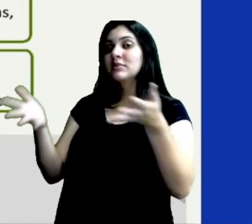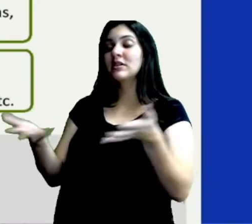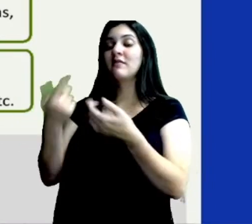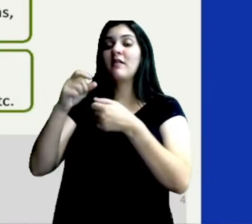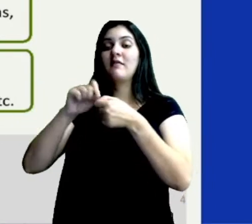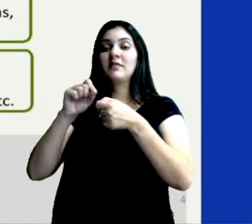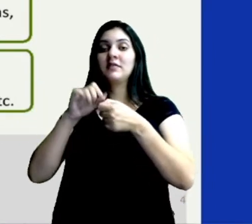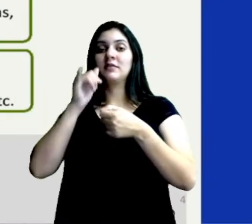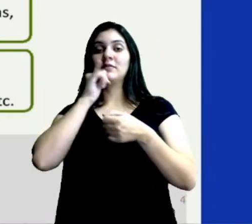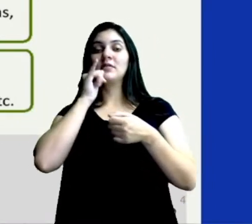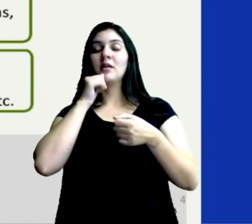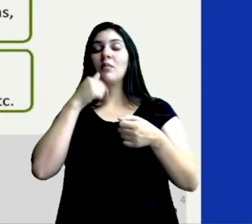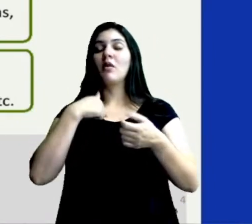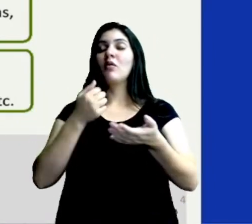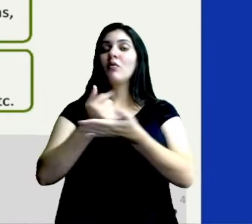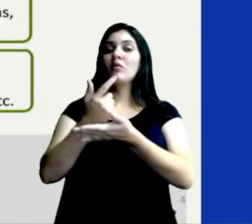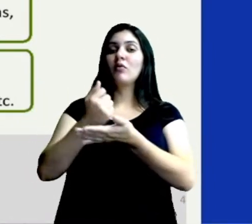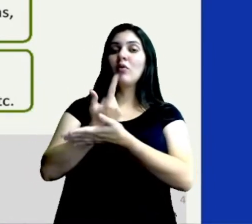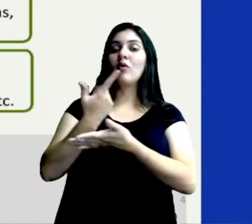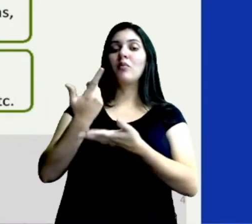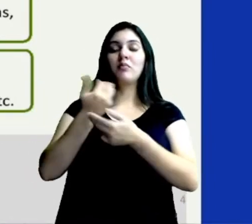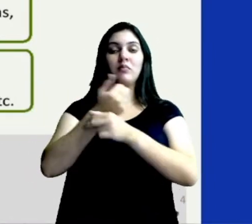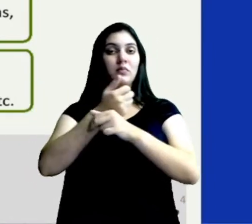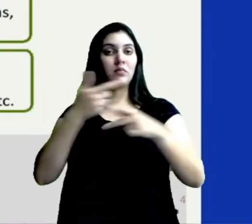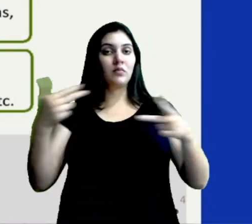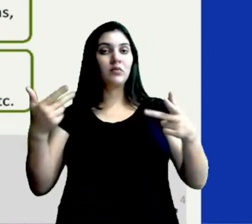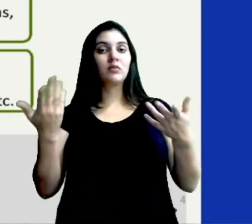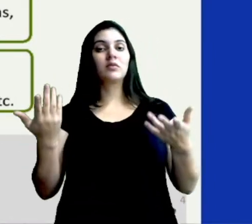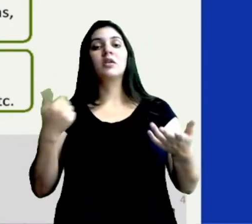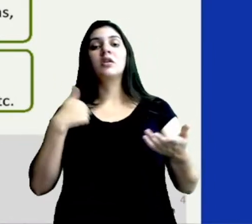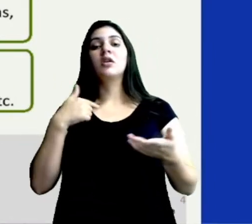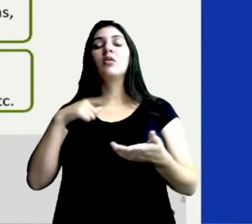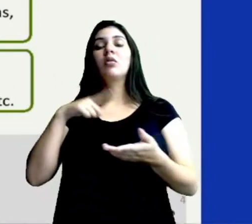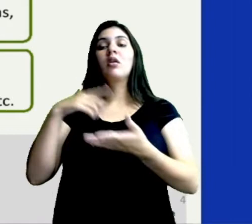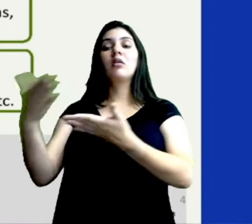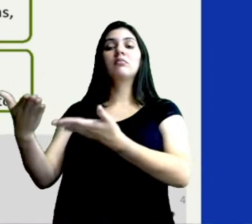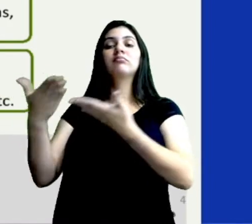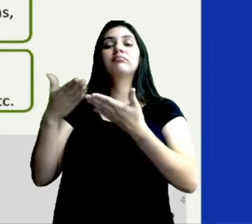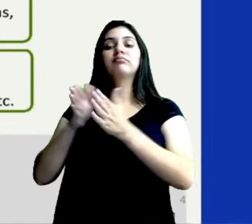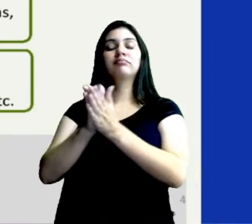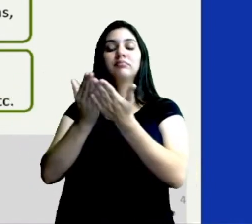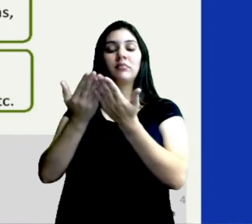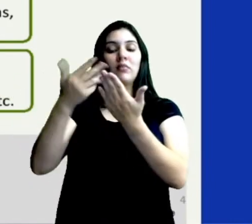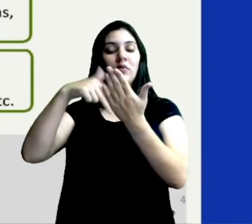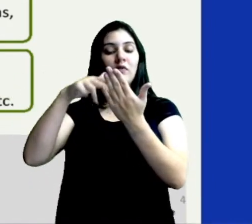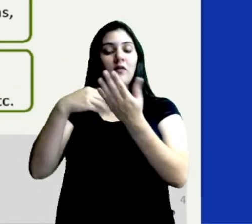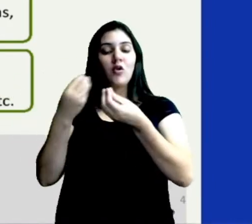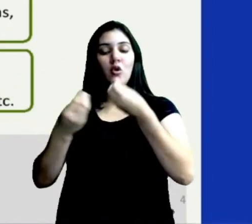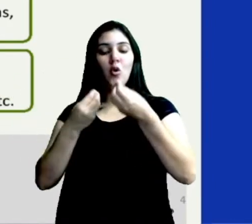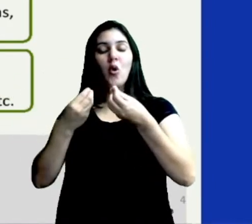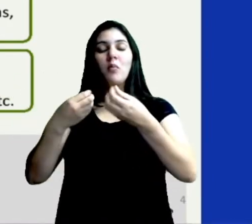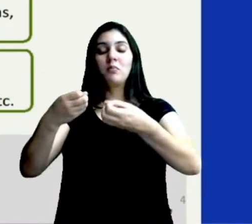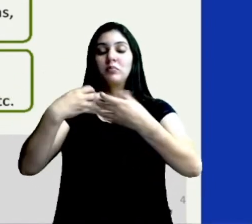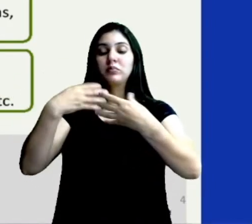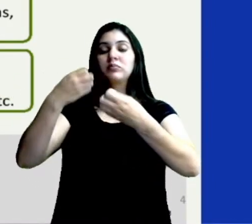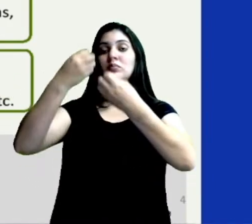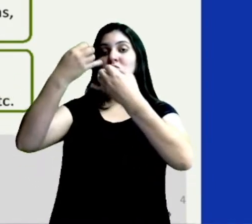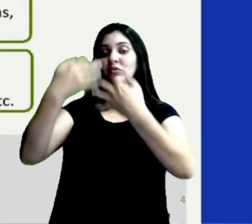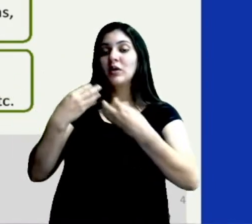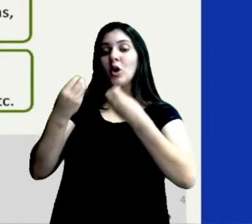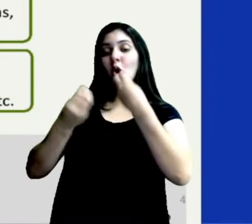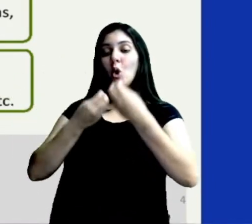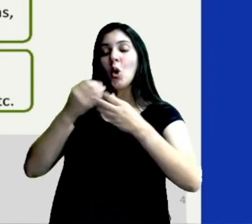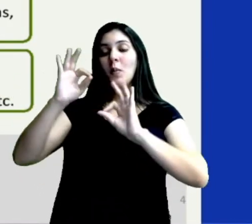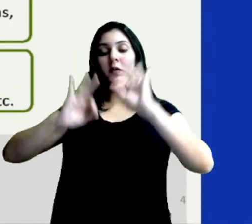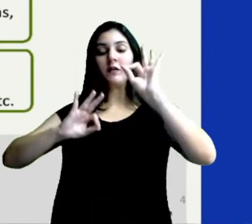eu compre um produto e eu recebo o quê? Um manual técnico que vai me dizer qual é a melhor forma de montar, como